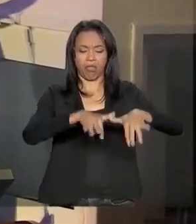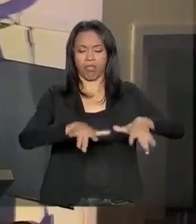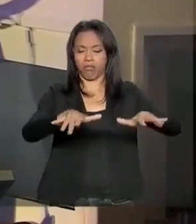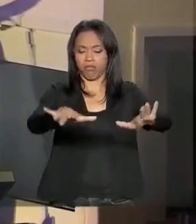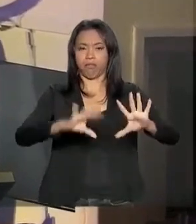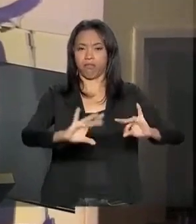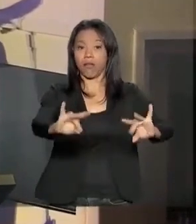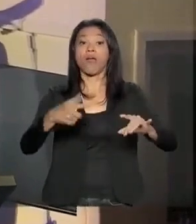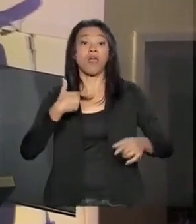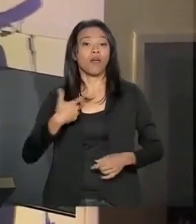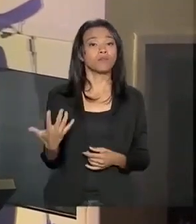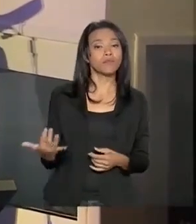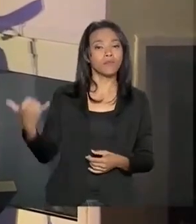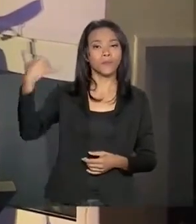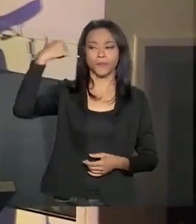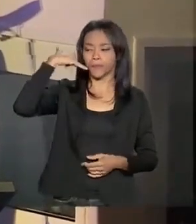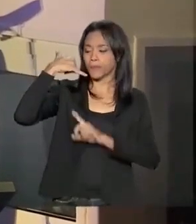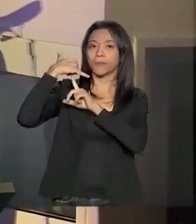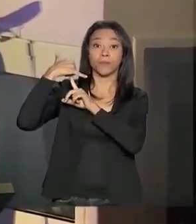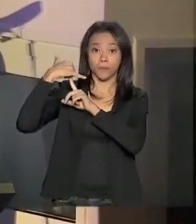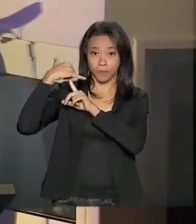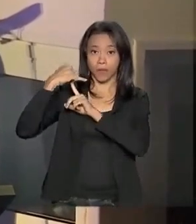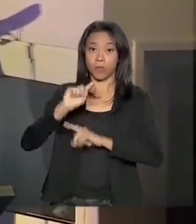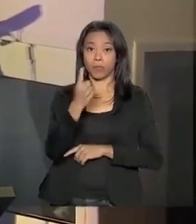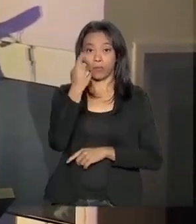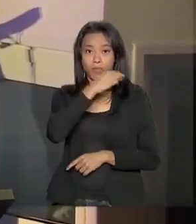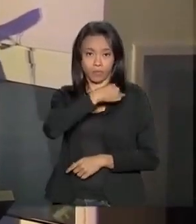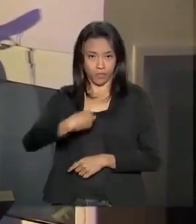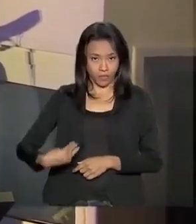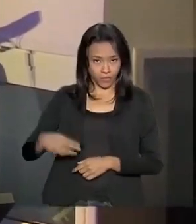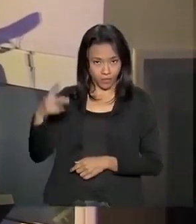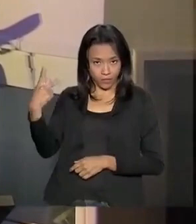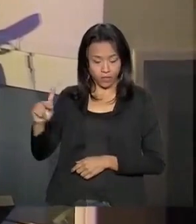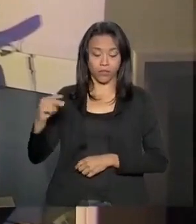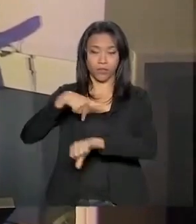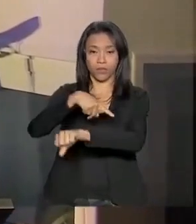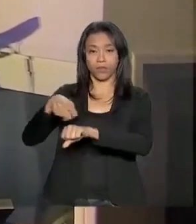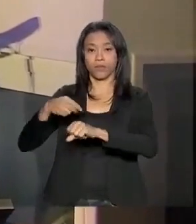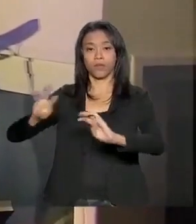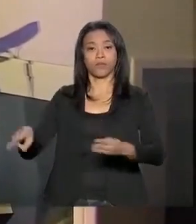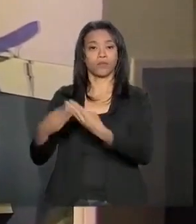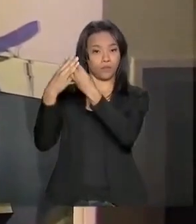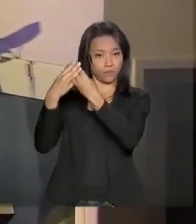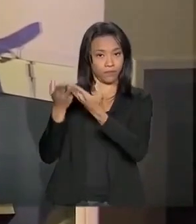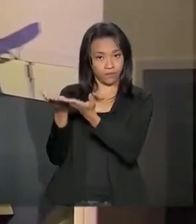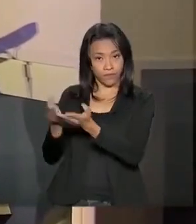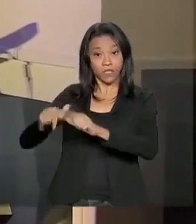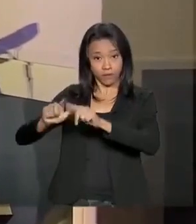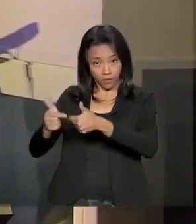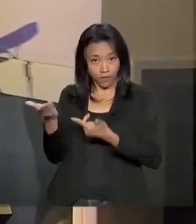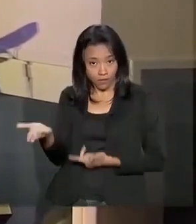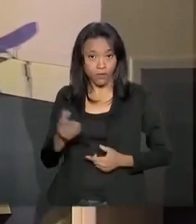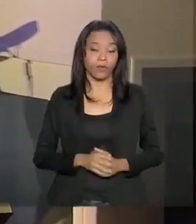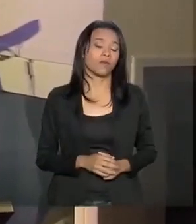Recebi um telefonema do primeiro-ministro Benjamin Netanyahu. Anikibalti telefonei Rosh Hamemshala Benjamin Netanyahu.